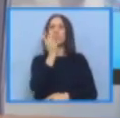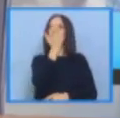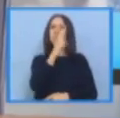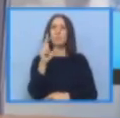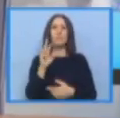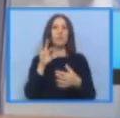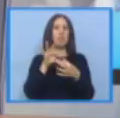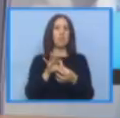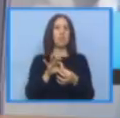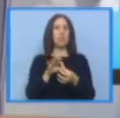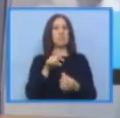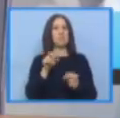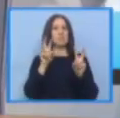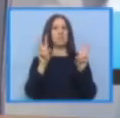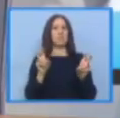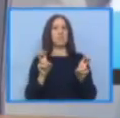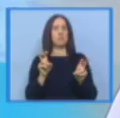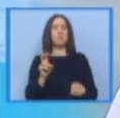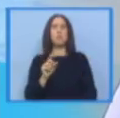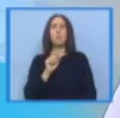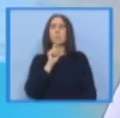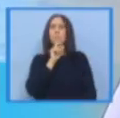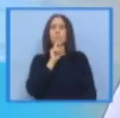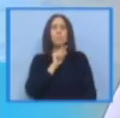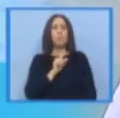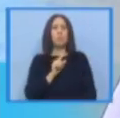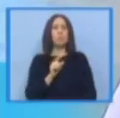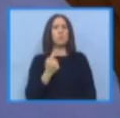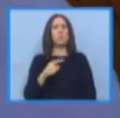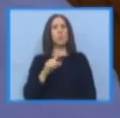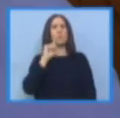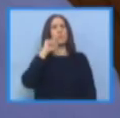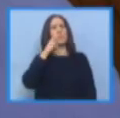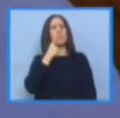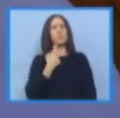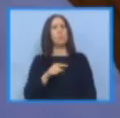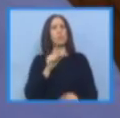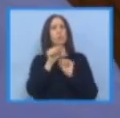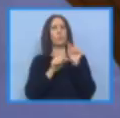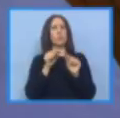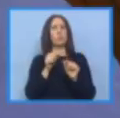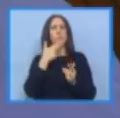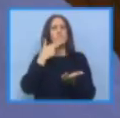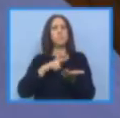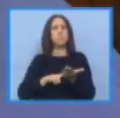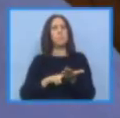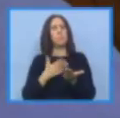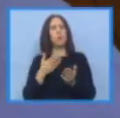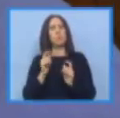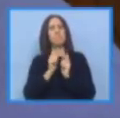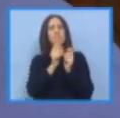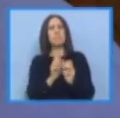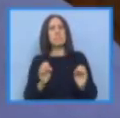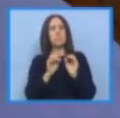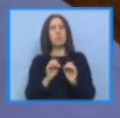sempre associado àquele caso. Pode até ser só suspeito, ser só arguido, nunca vir a ser acusado e